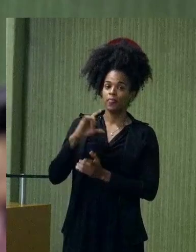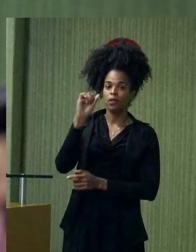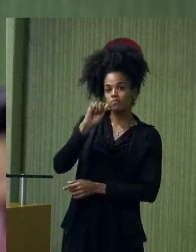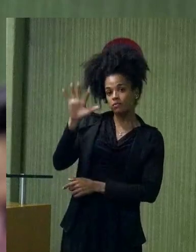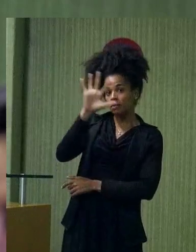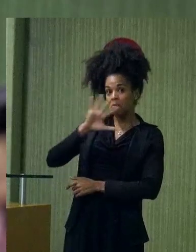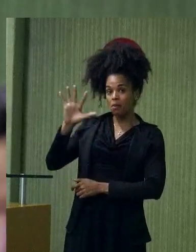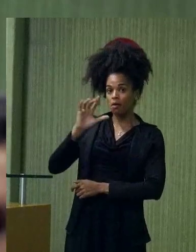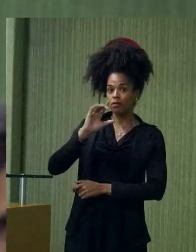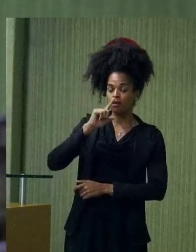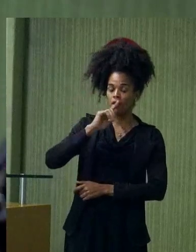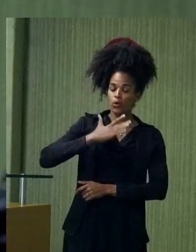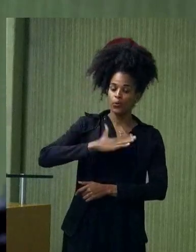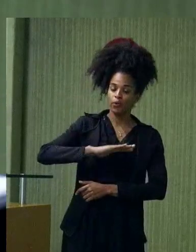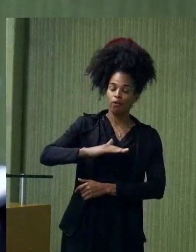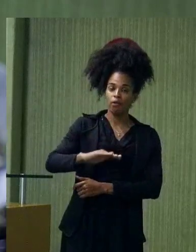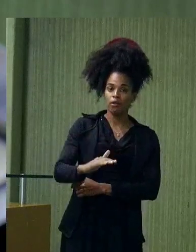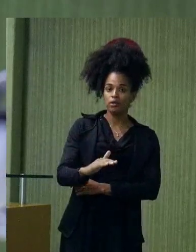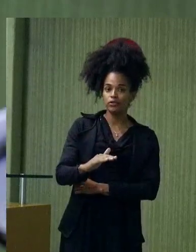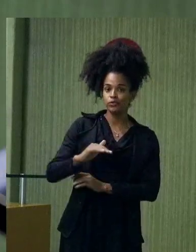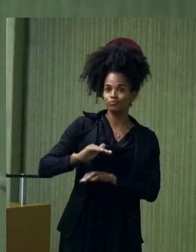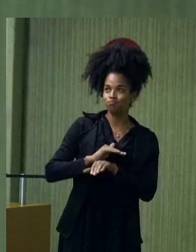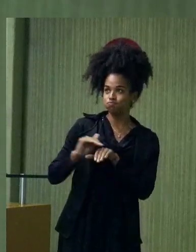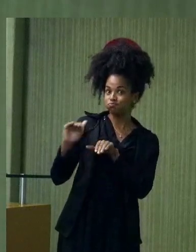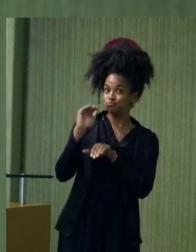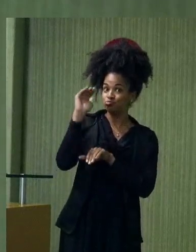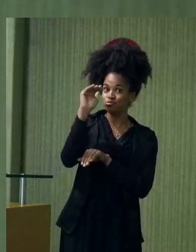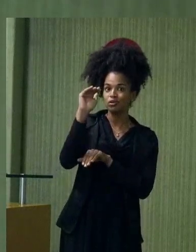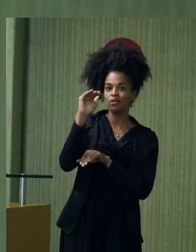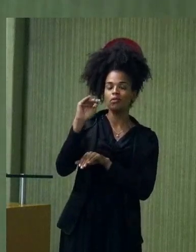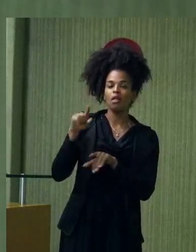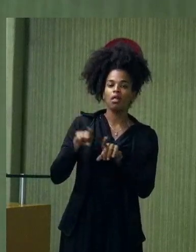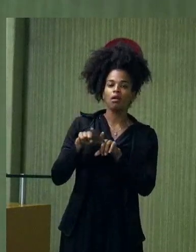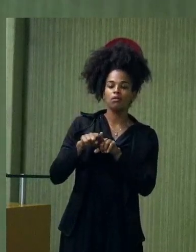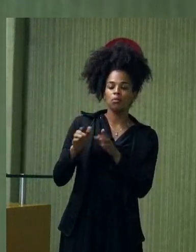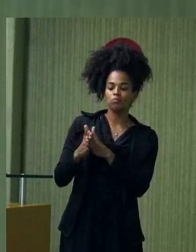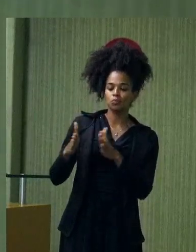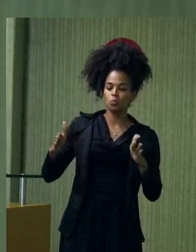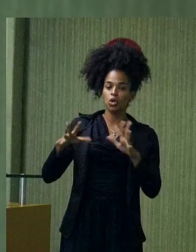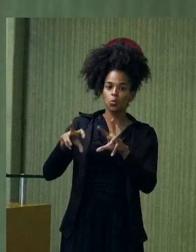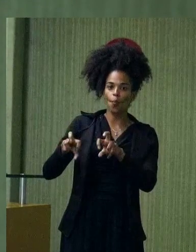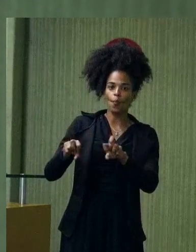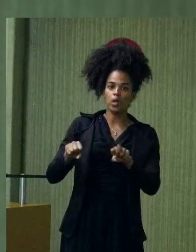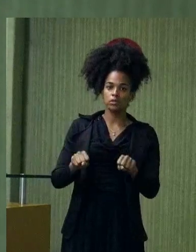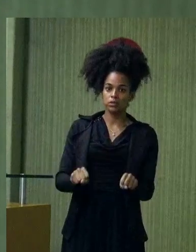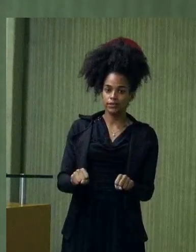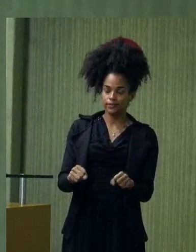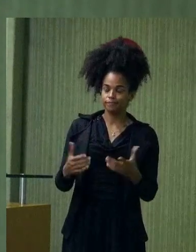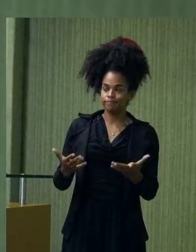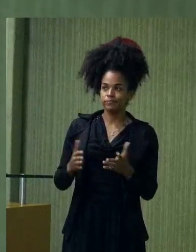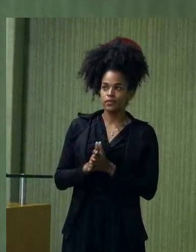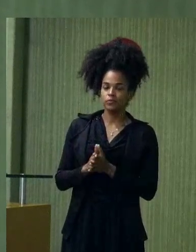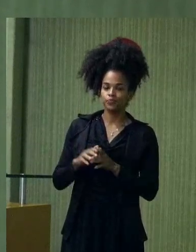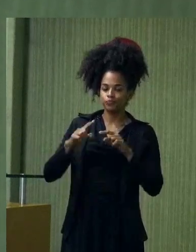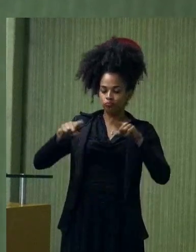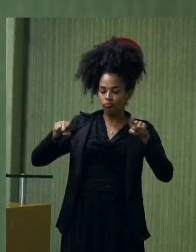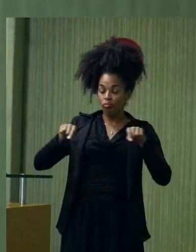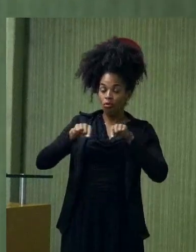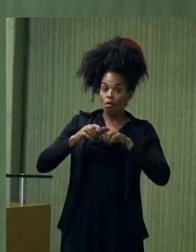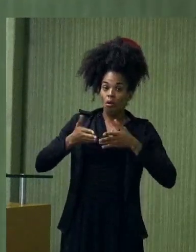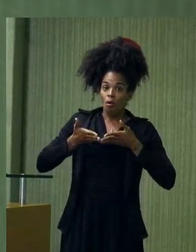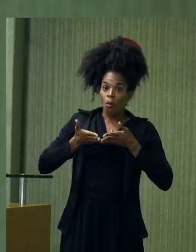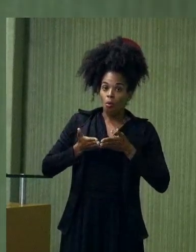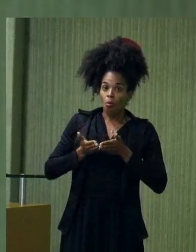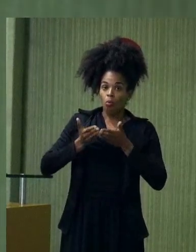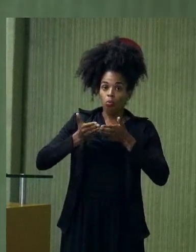é bem distante mesmo para você andar imagina a balsa que chega como eu já acompanhei a balsa ela demora